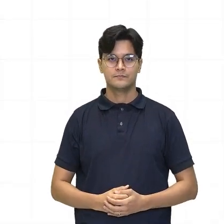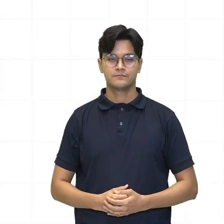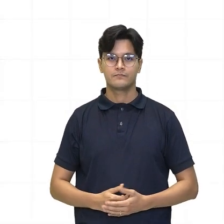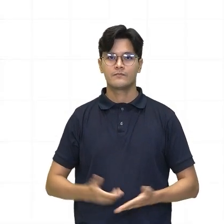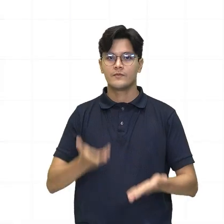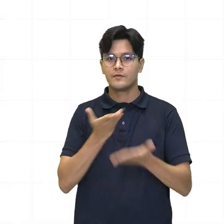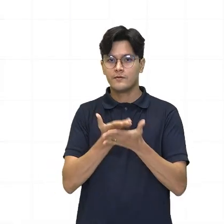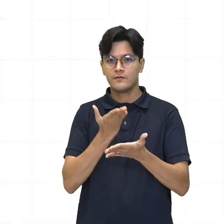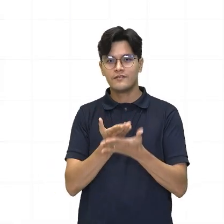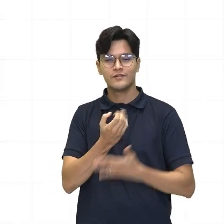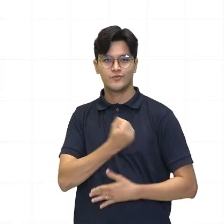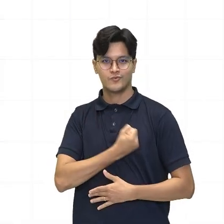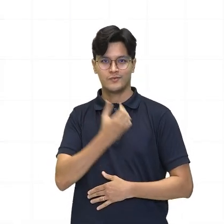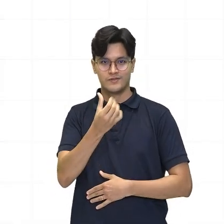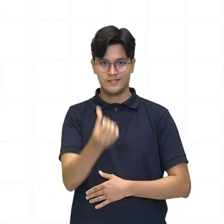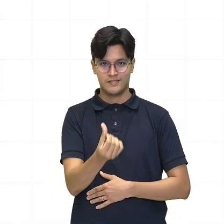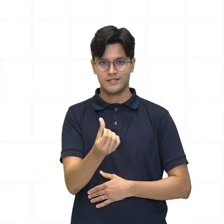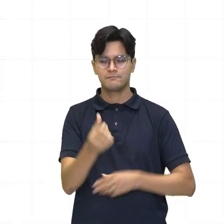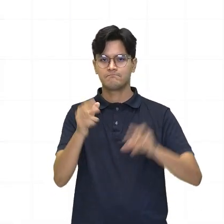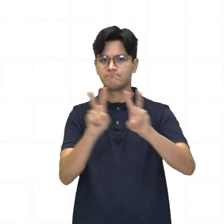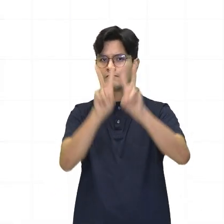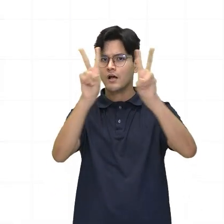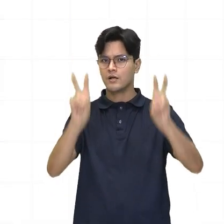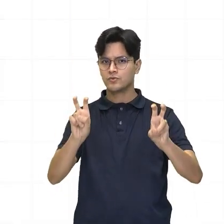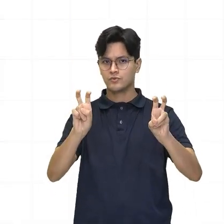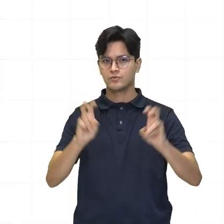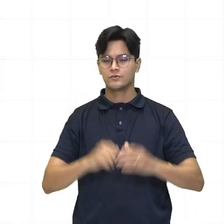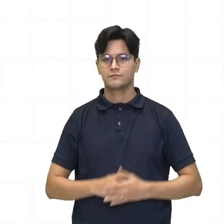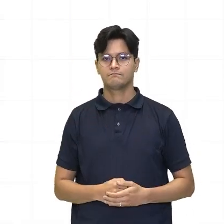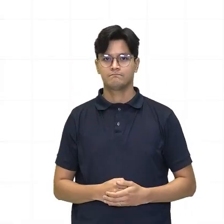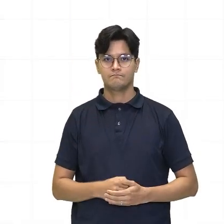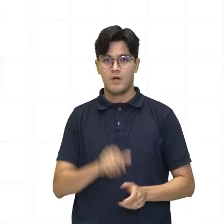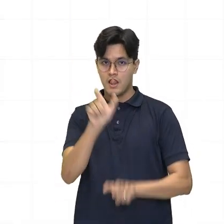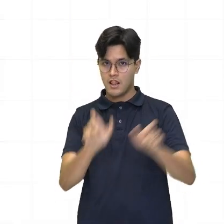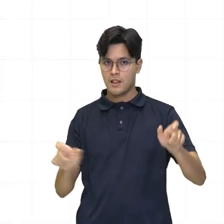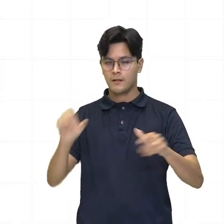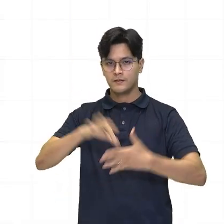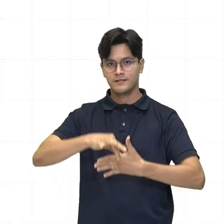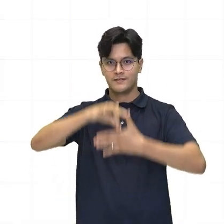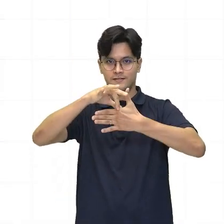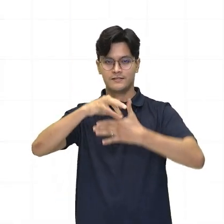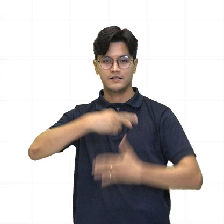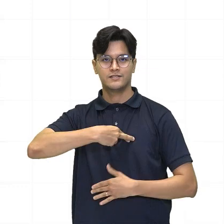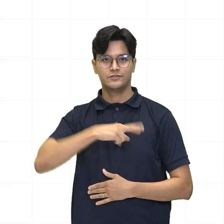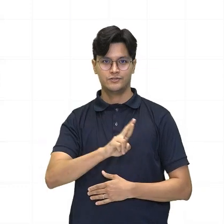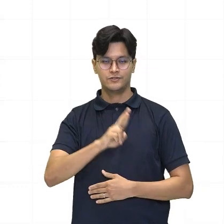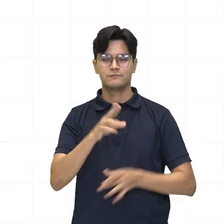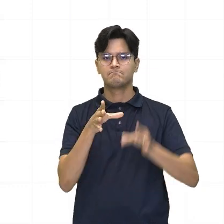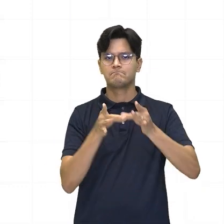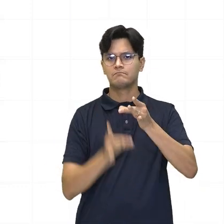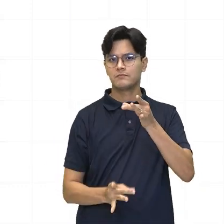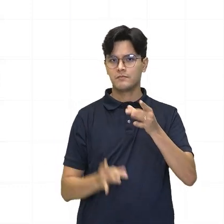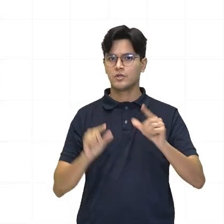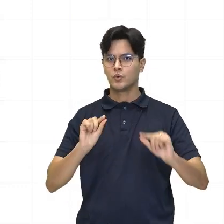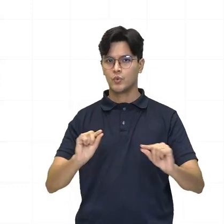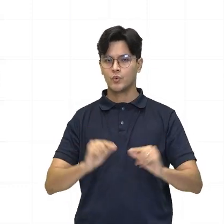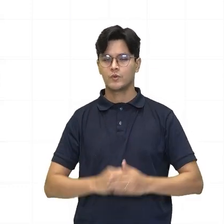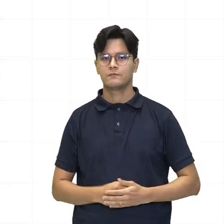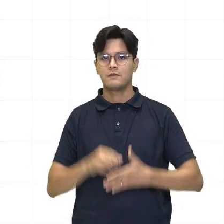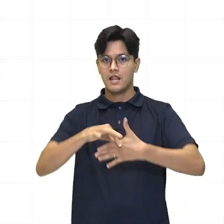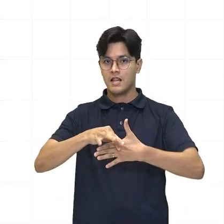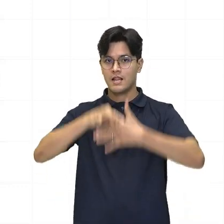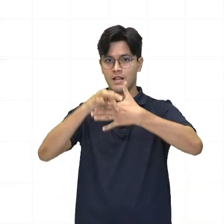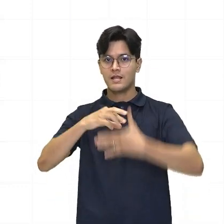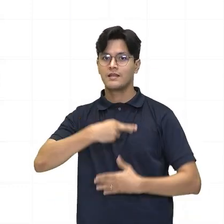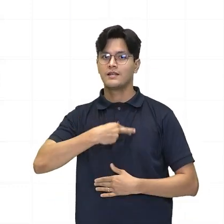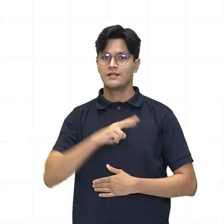Aula de número 6, objeto de conhecimento, lideranças religiosas. Detalhamento: líder